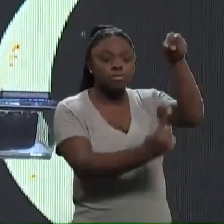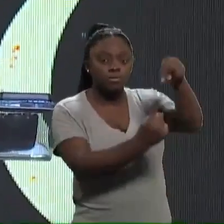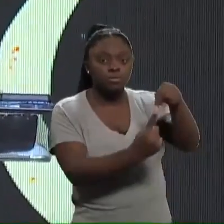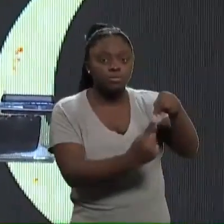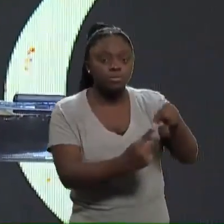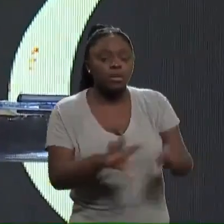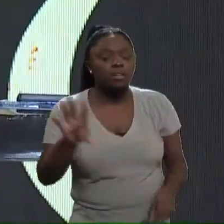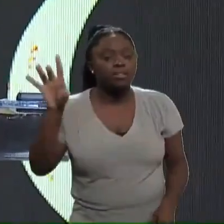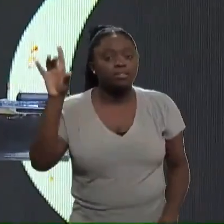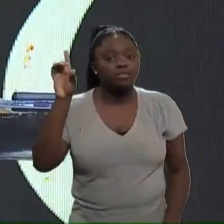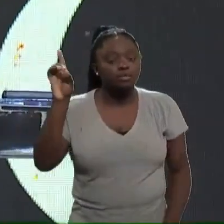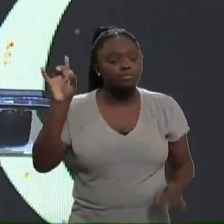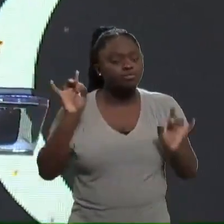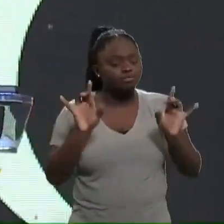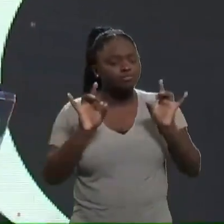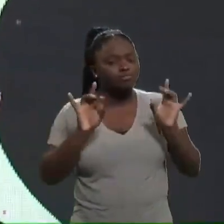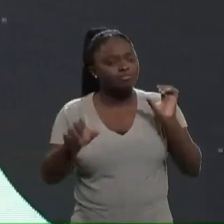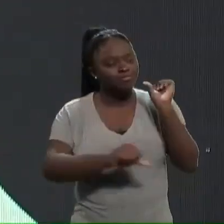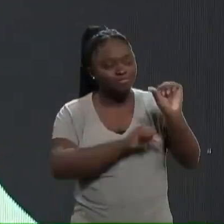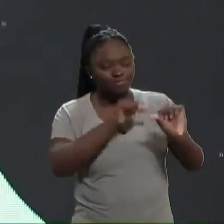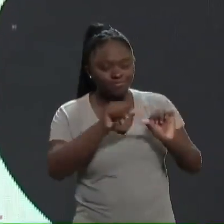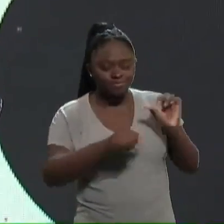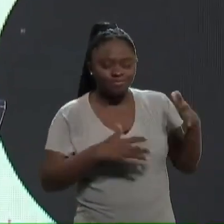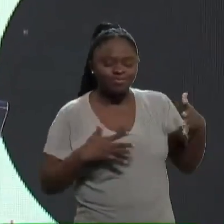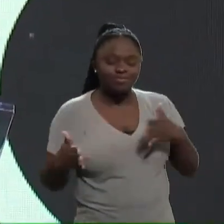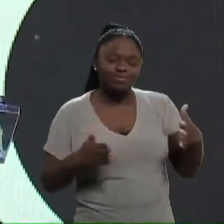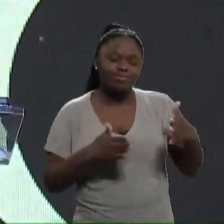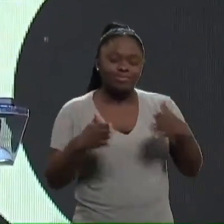Deus é especialista em mudar rotas?